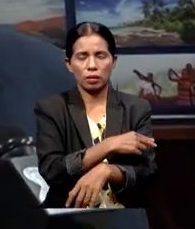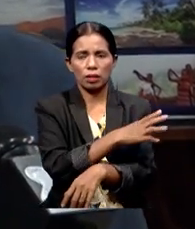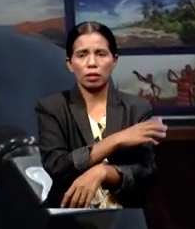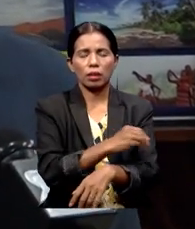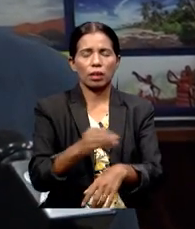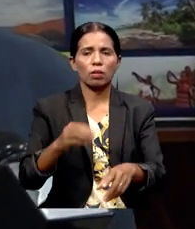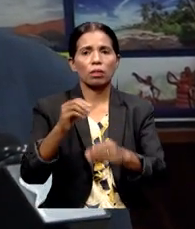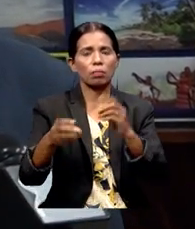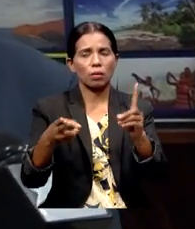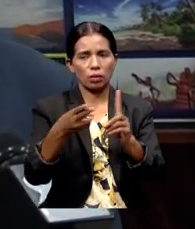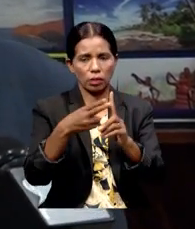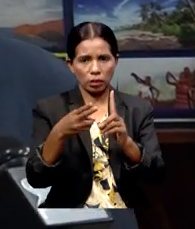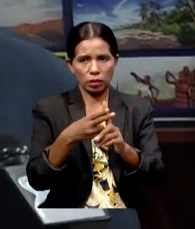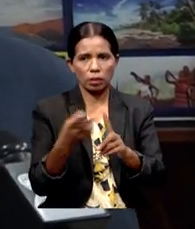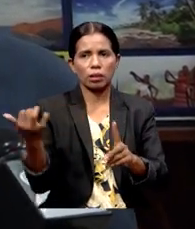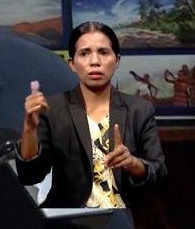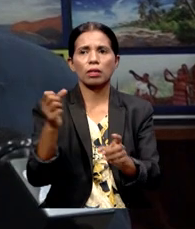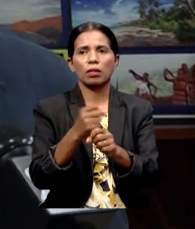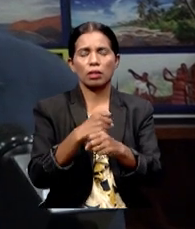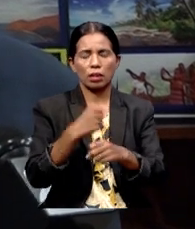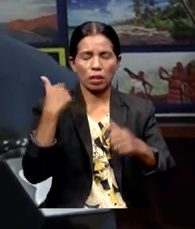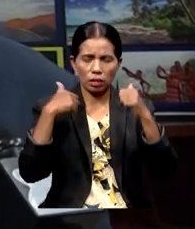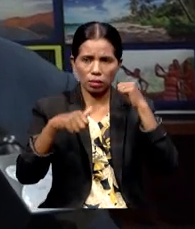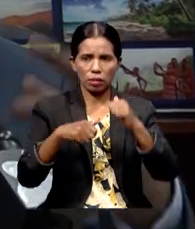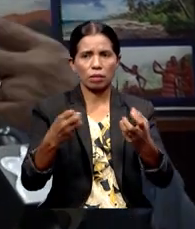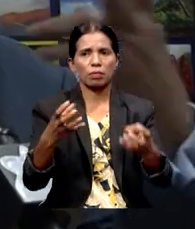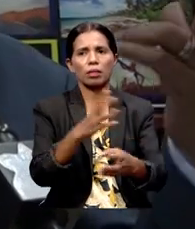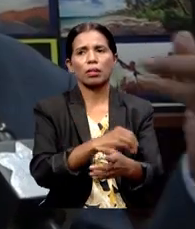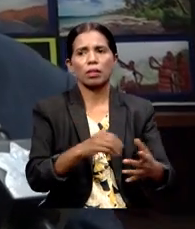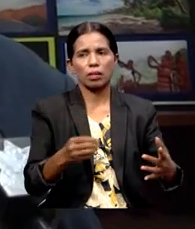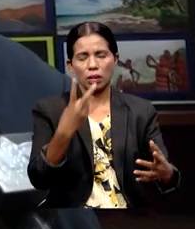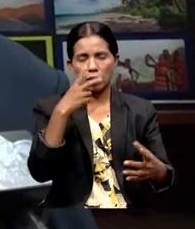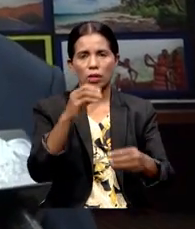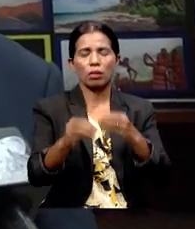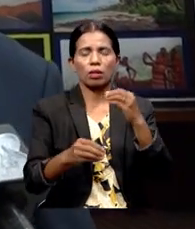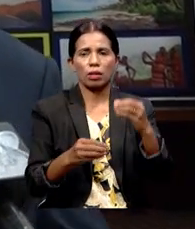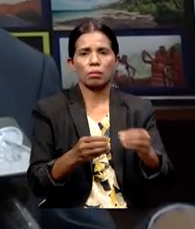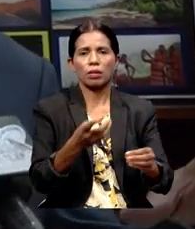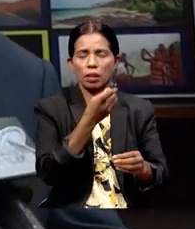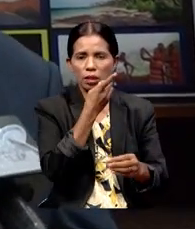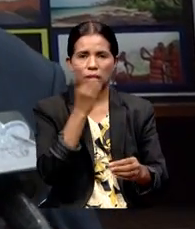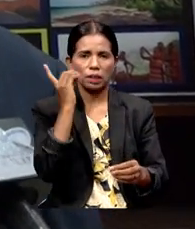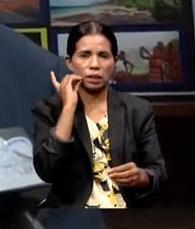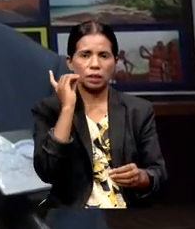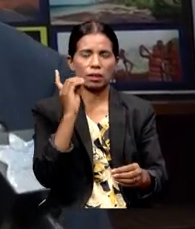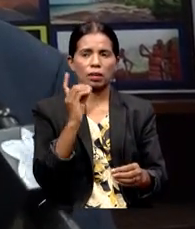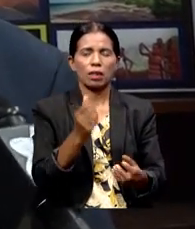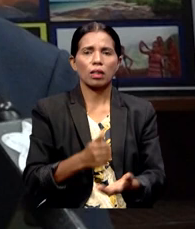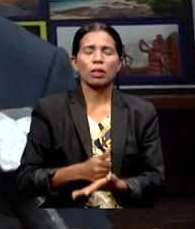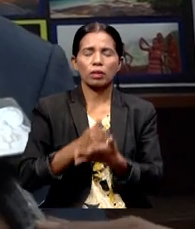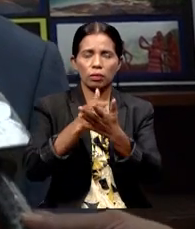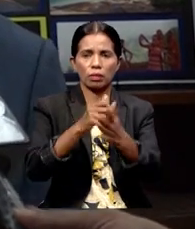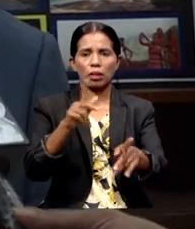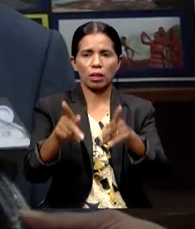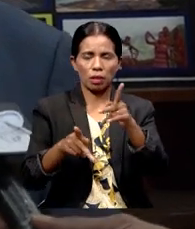de minha, no Nemo, será lá atividade lubuquida de um dentista, será neve macalo, ajuda para a